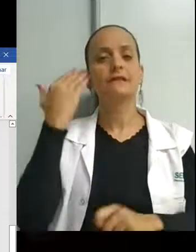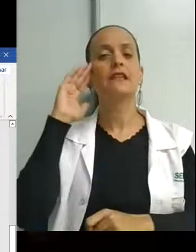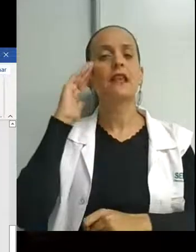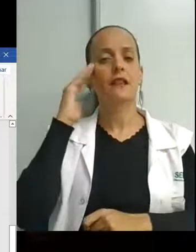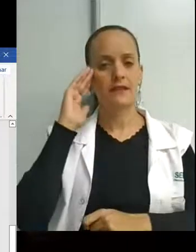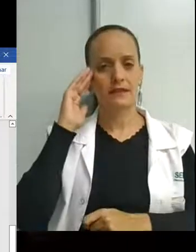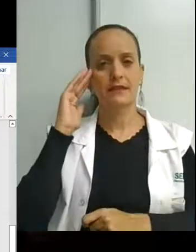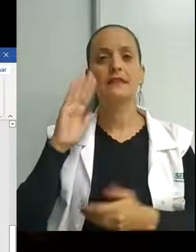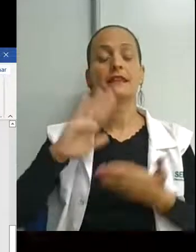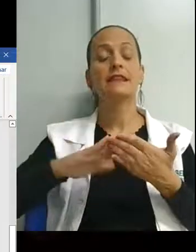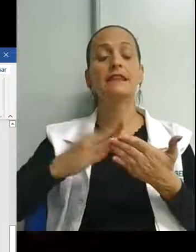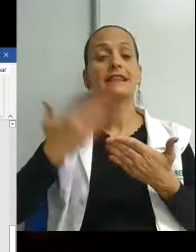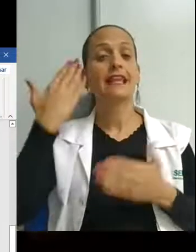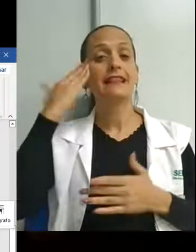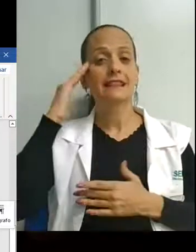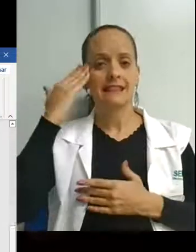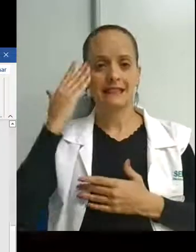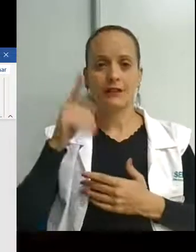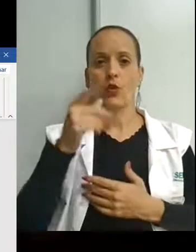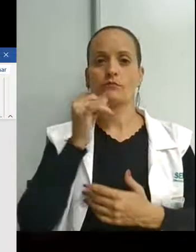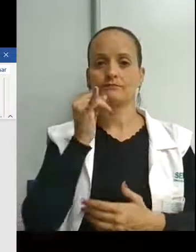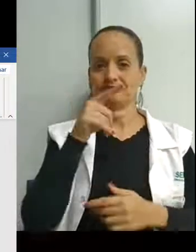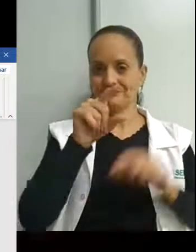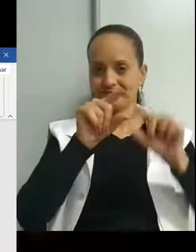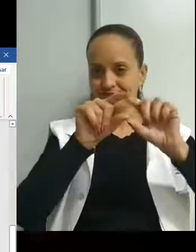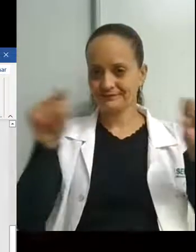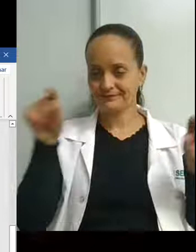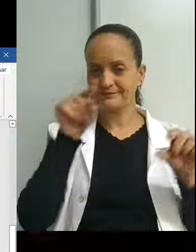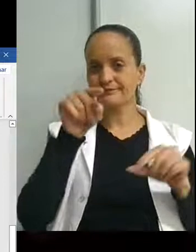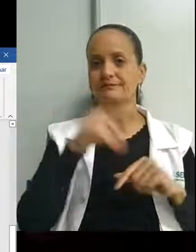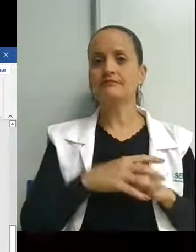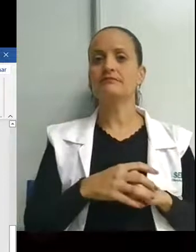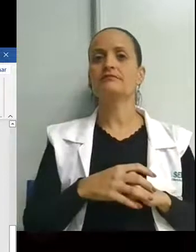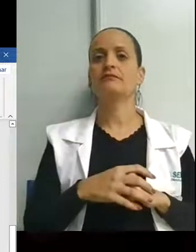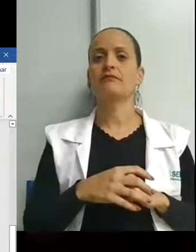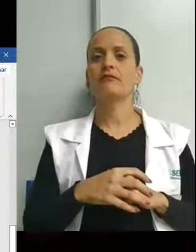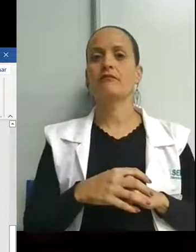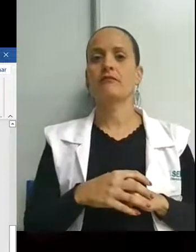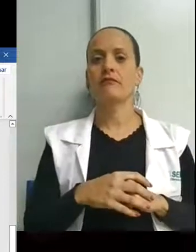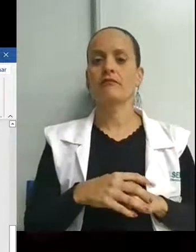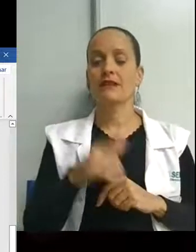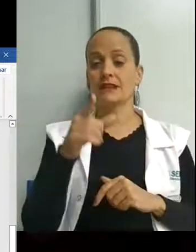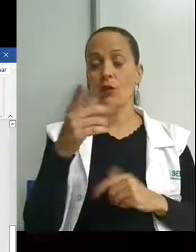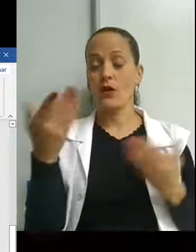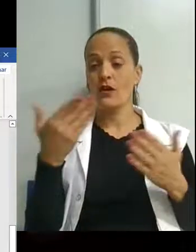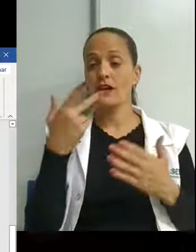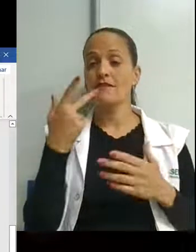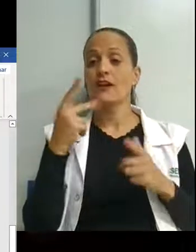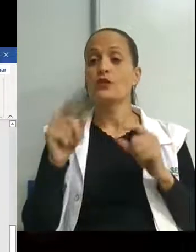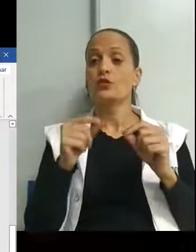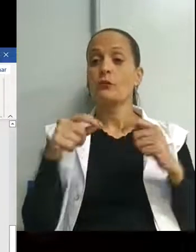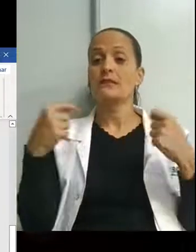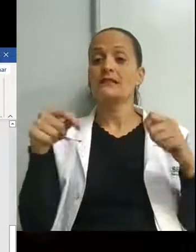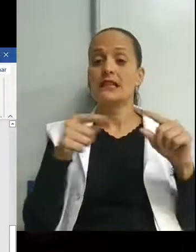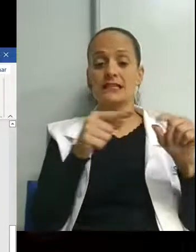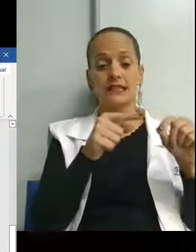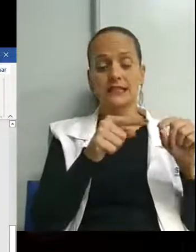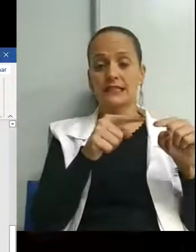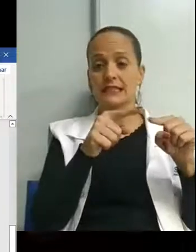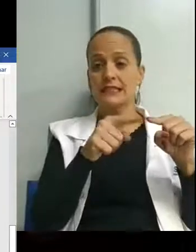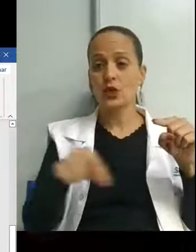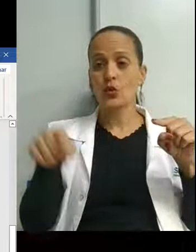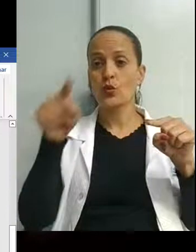que é a situação agora, né? Agora a gente tem vamos dizer assim, dois circuitos, né? Qual que é o primeiro circuito? O